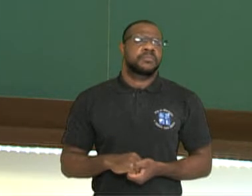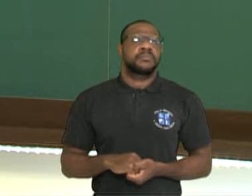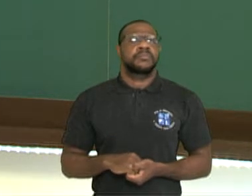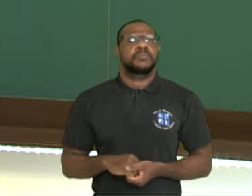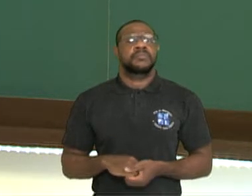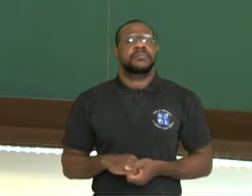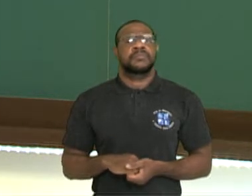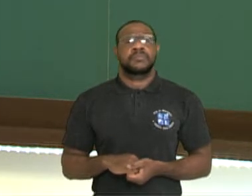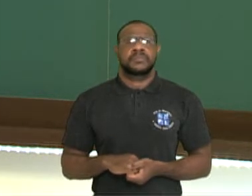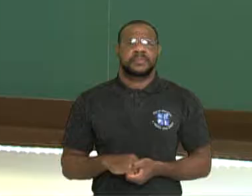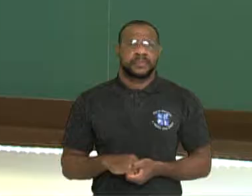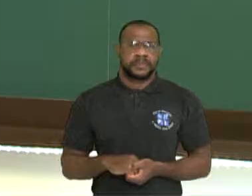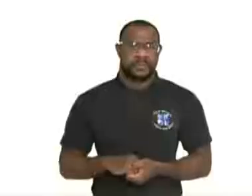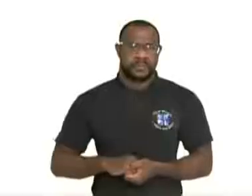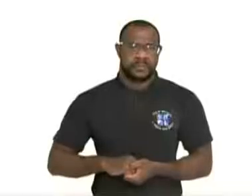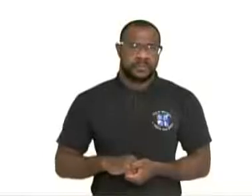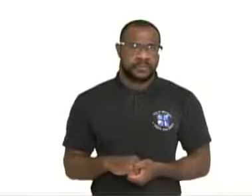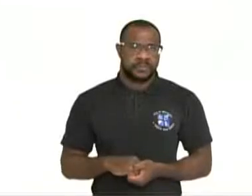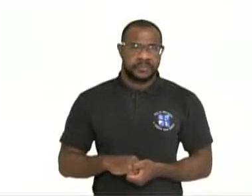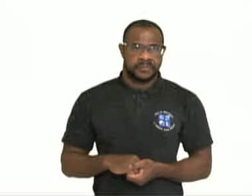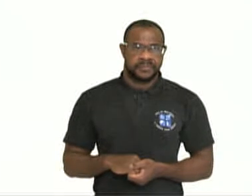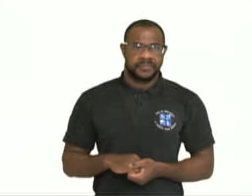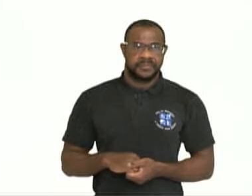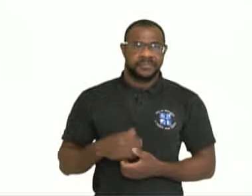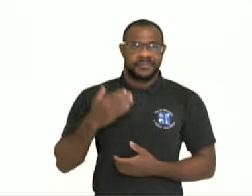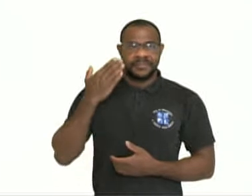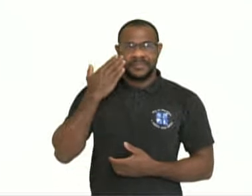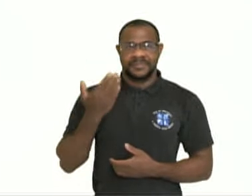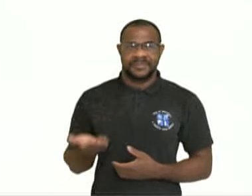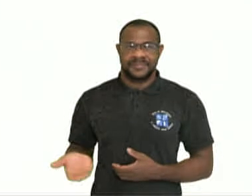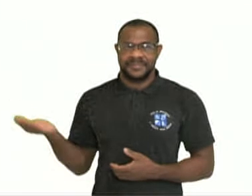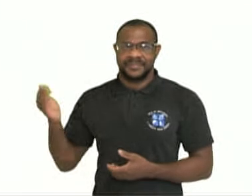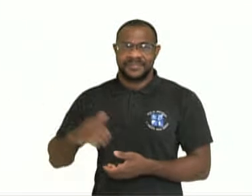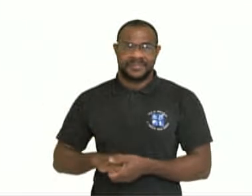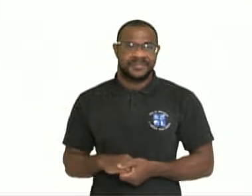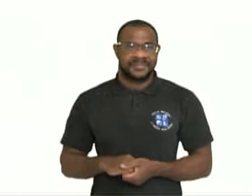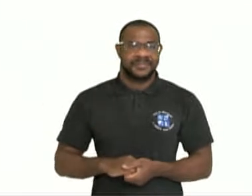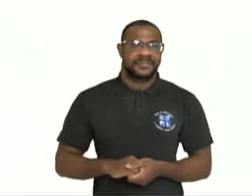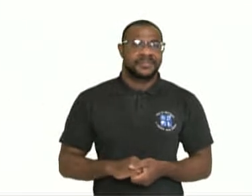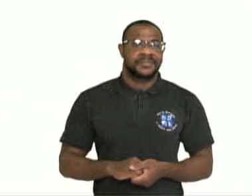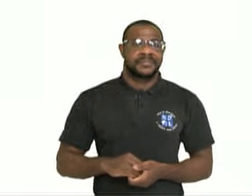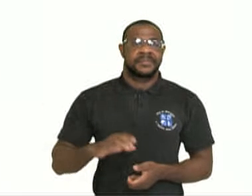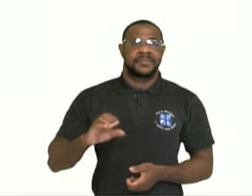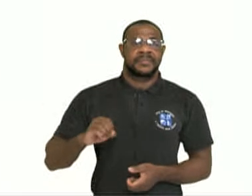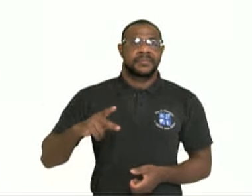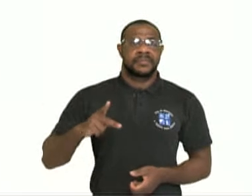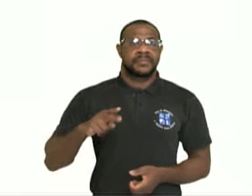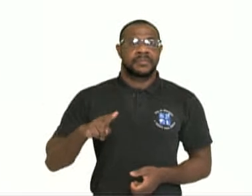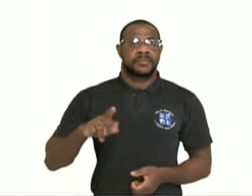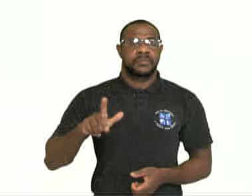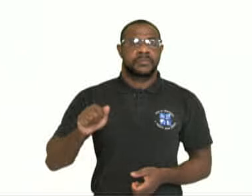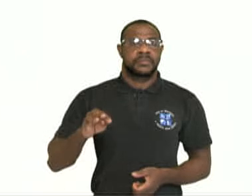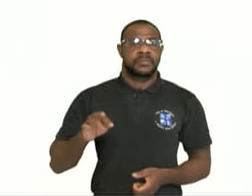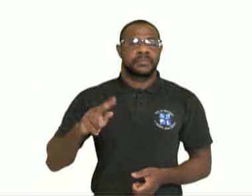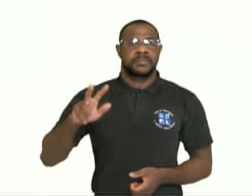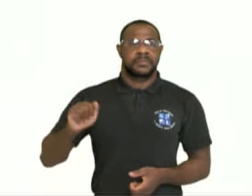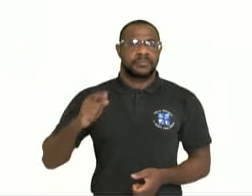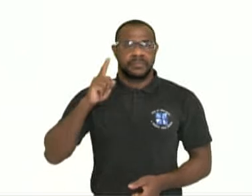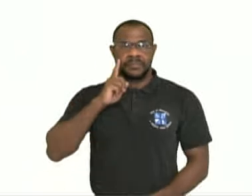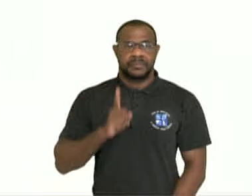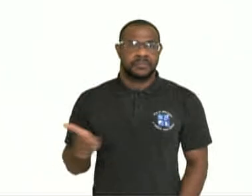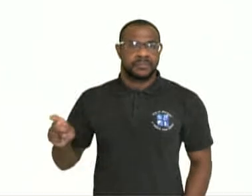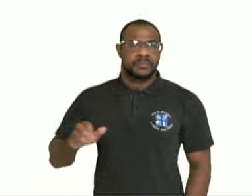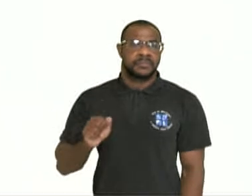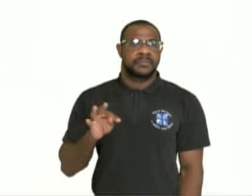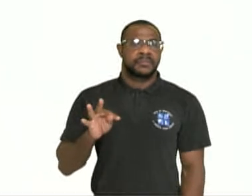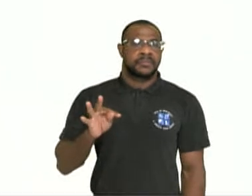Conjunção copulativa e. Atenção, a conjunção y, delante de palavras que empiecem com i